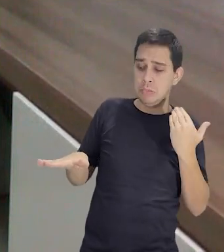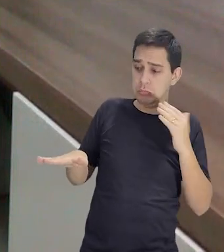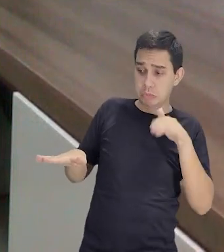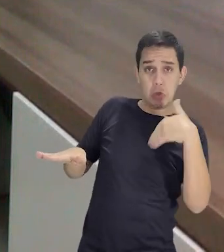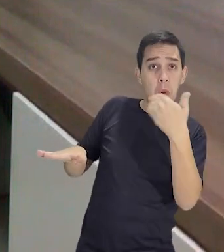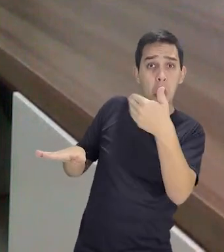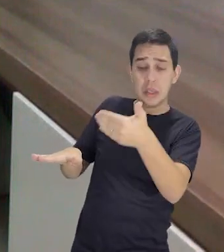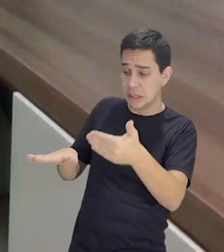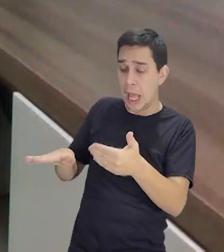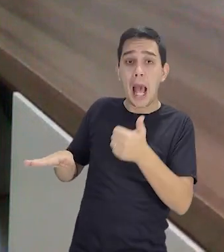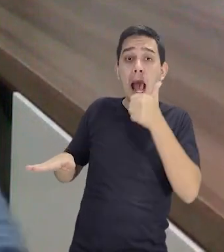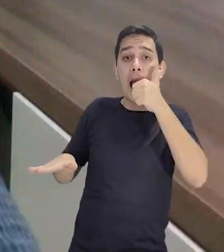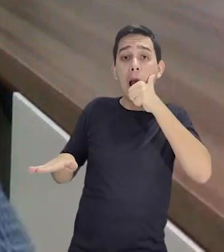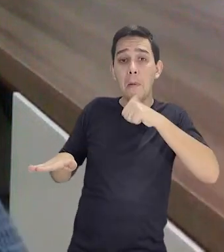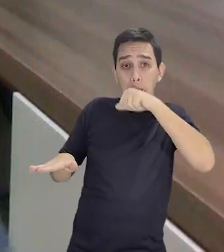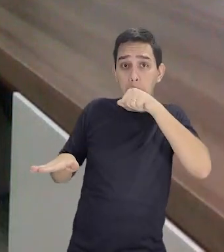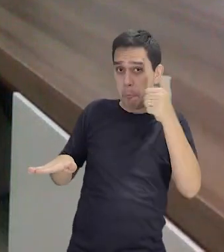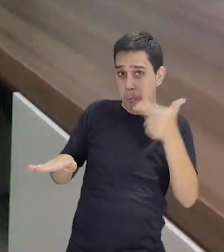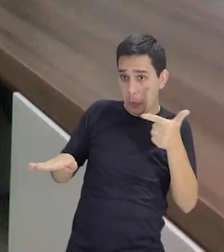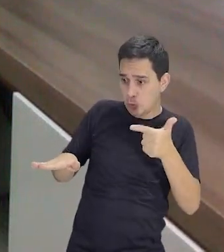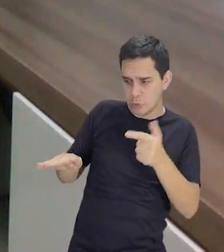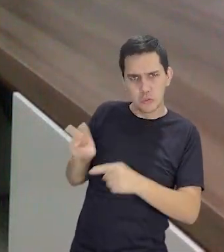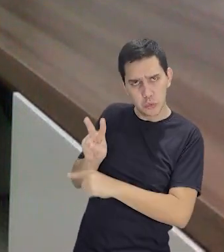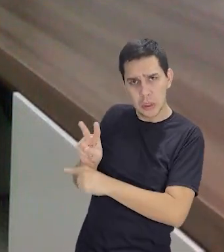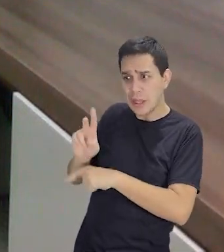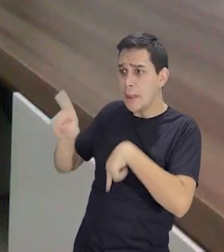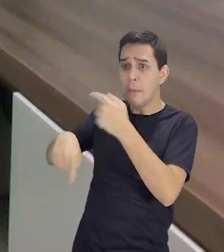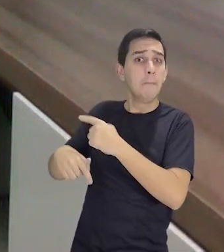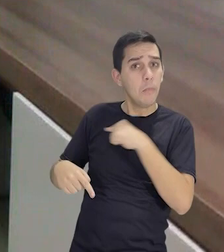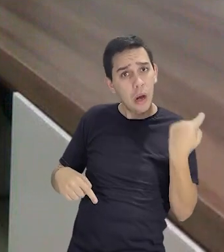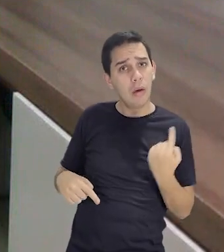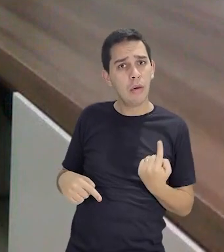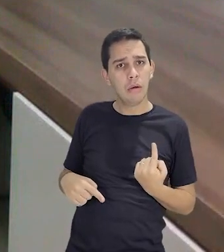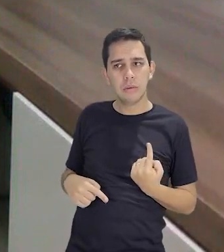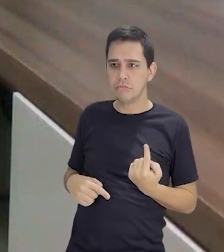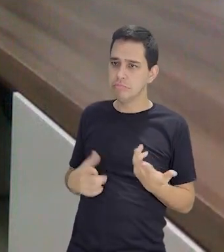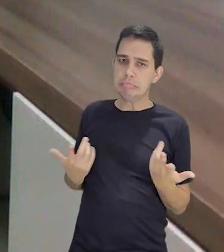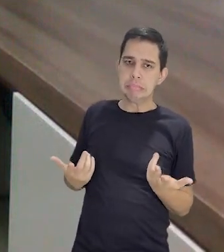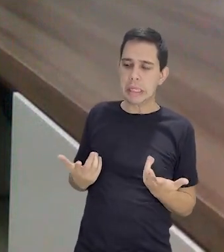idade, ela foi trazida para a cidade de Anápolis, em